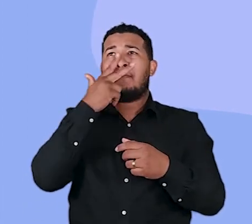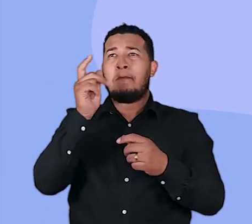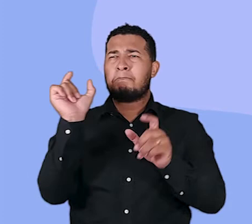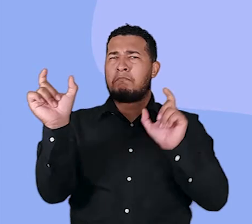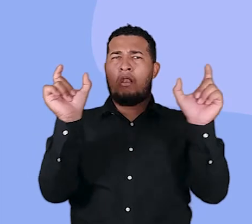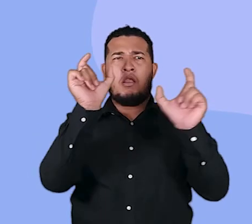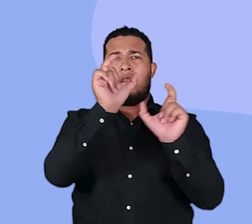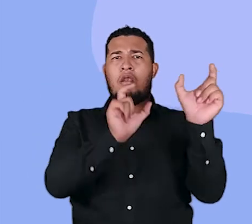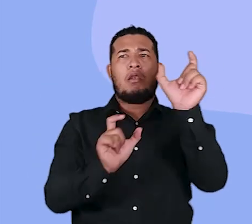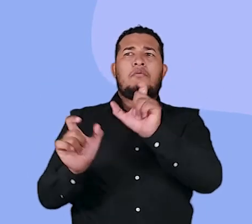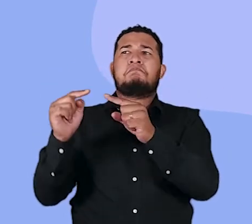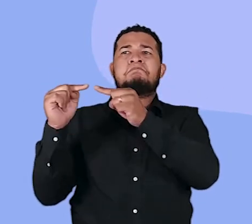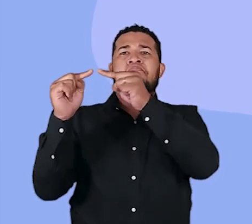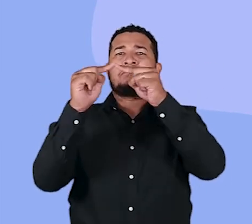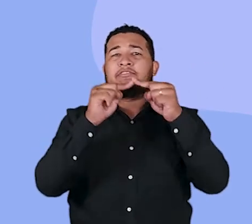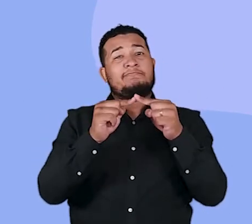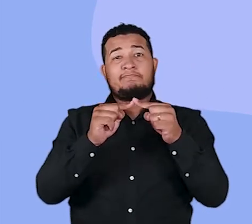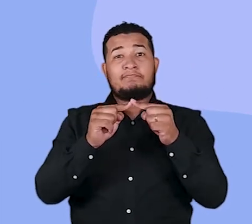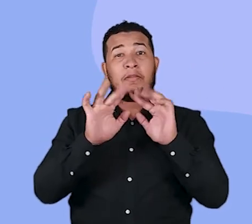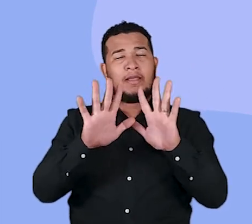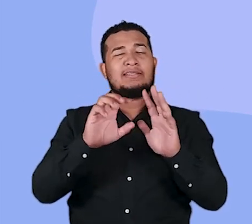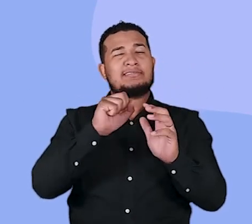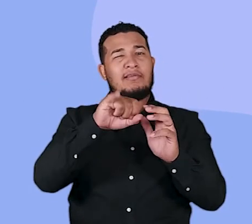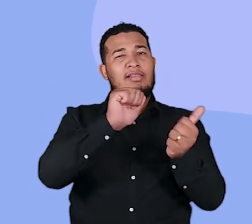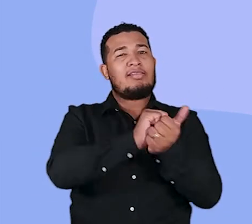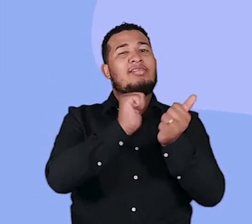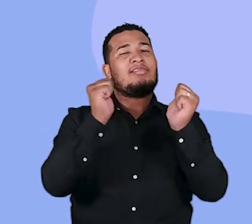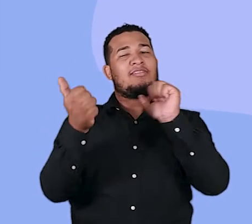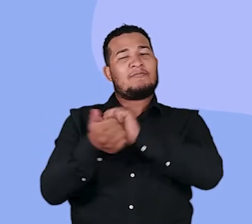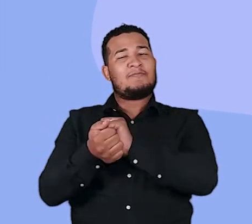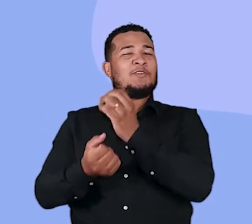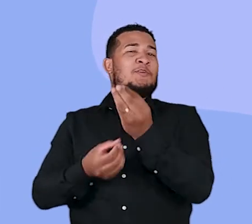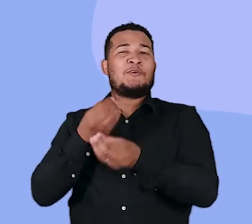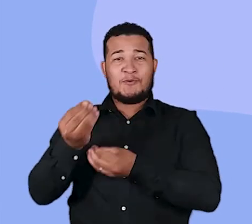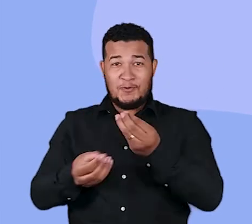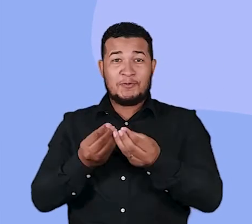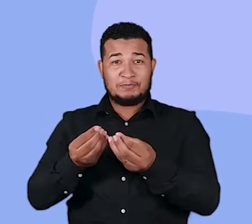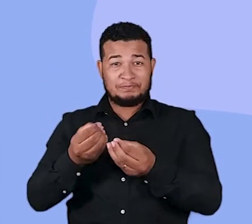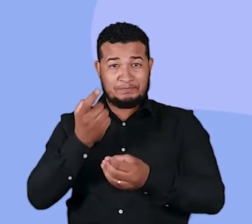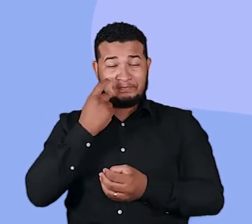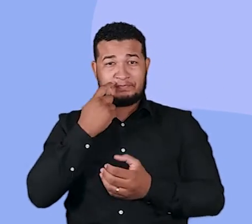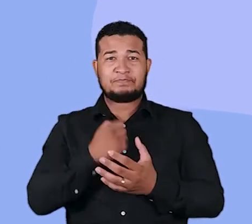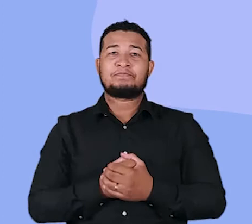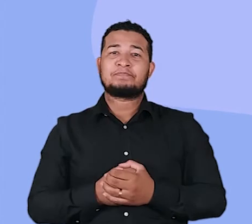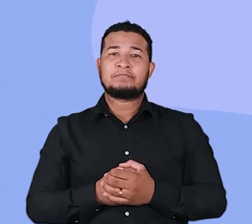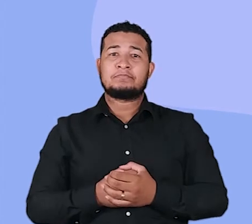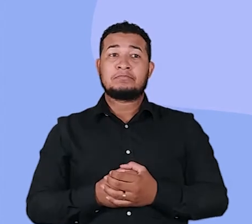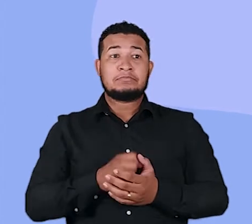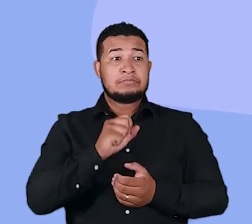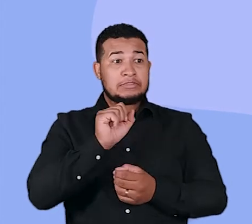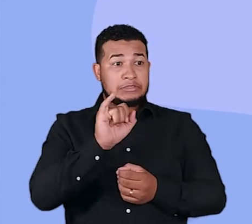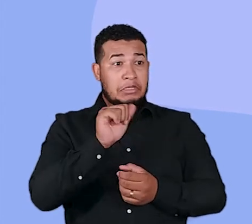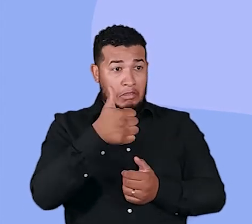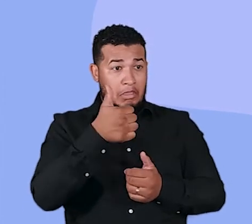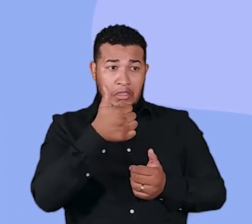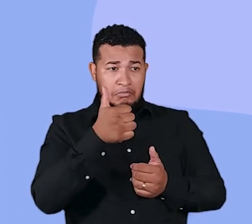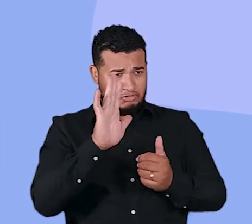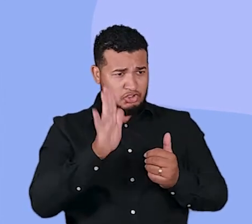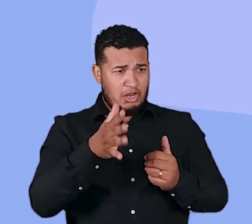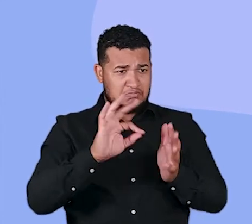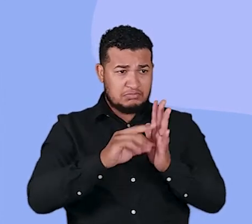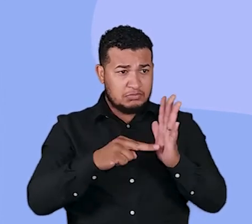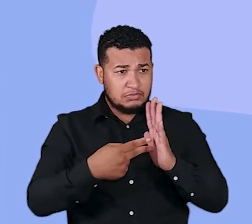aí de palavras aí ligando uma na outra. Olha só como é que ficaria se fosse em prosa. Se é só